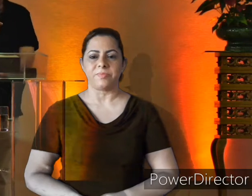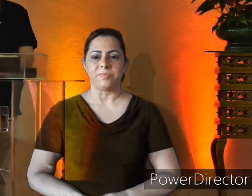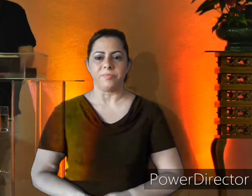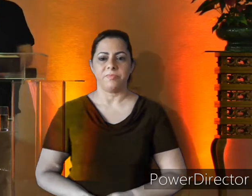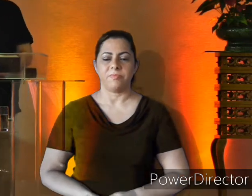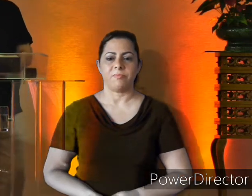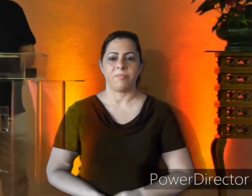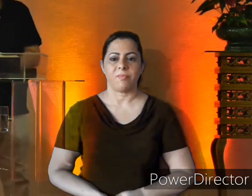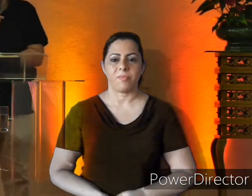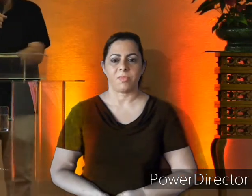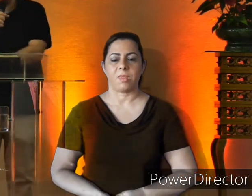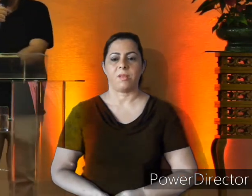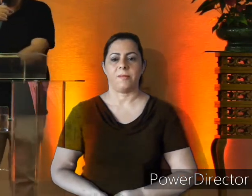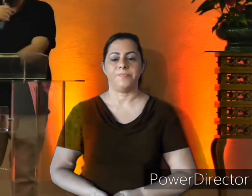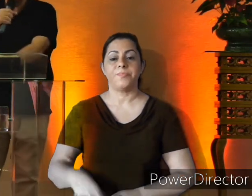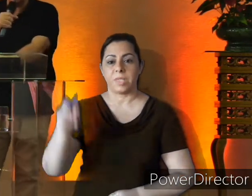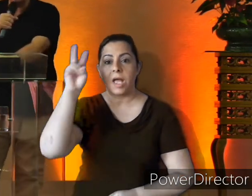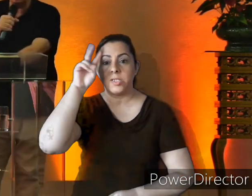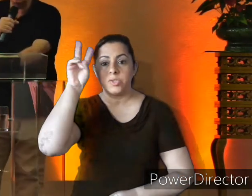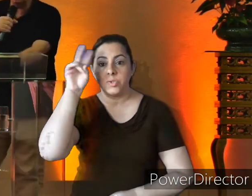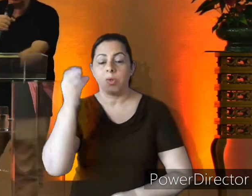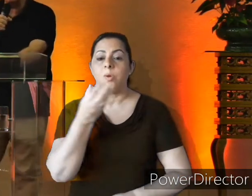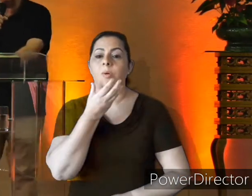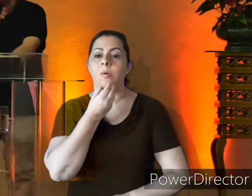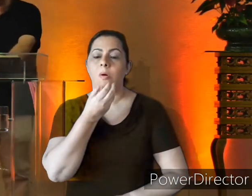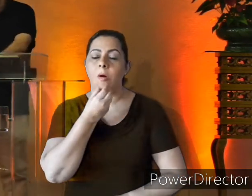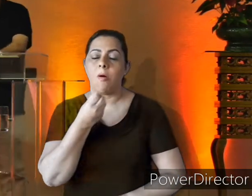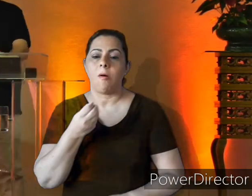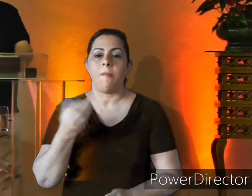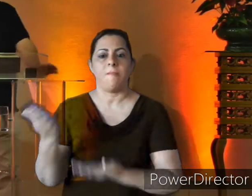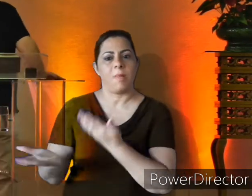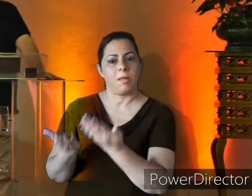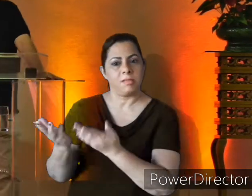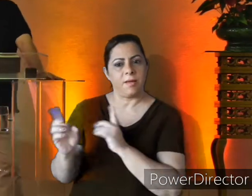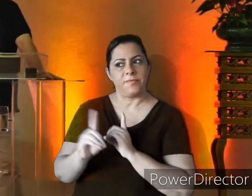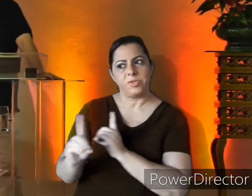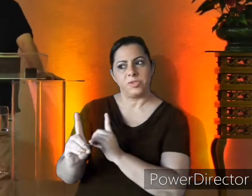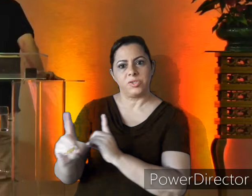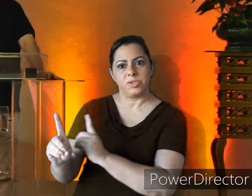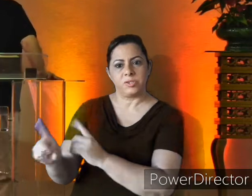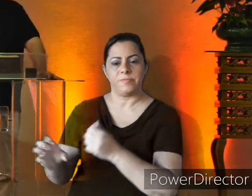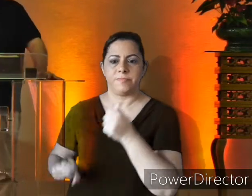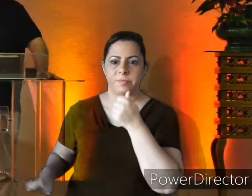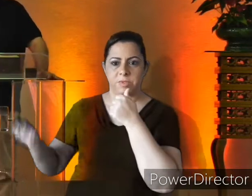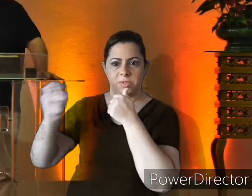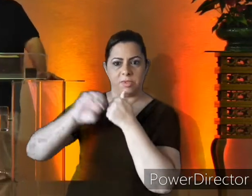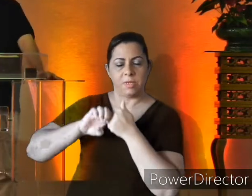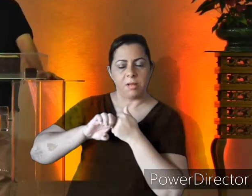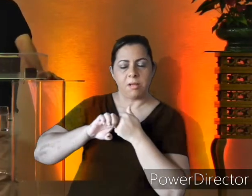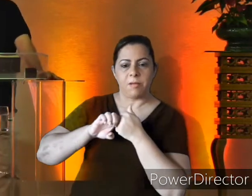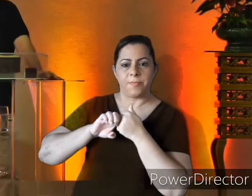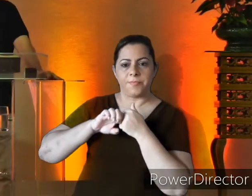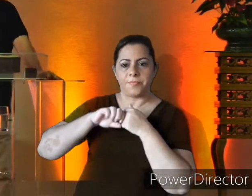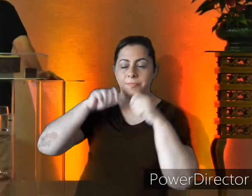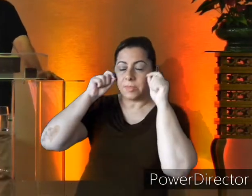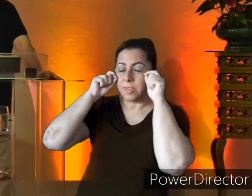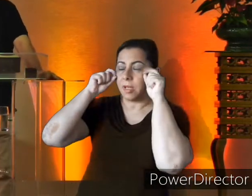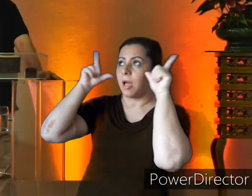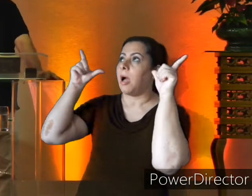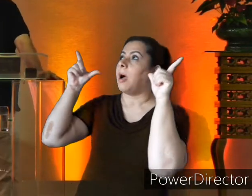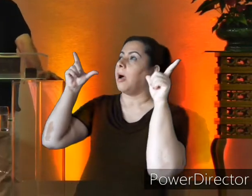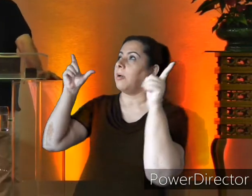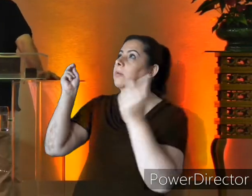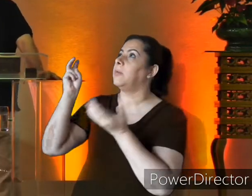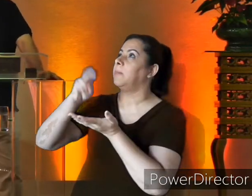manhã o servo, o discípulo de Eliseu se levanta, acorda, e ele olha e ele vê